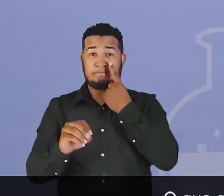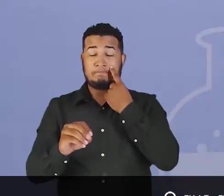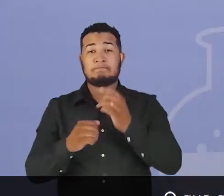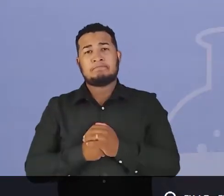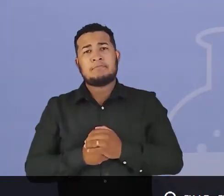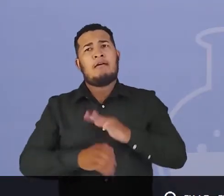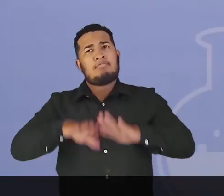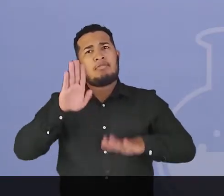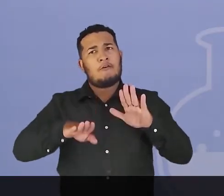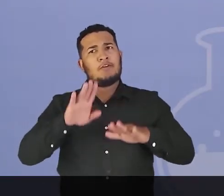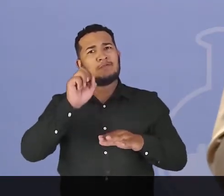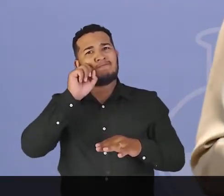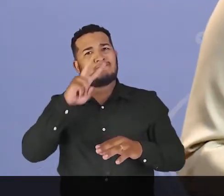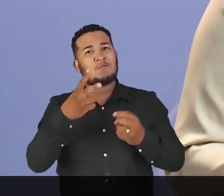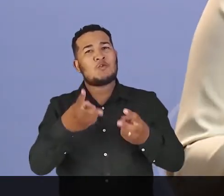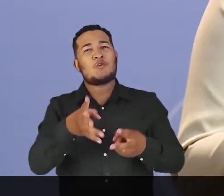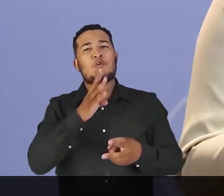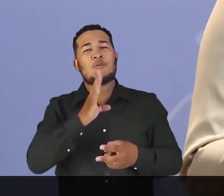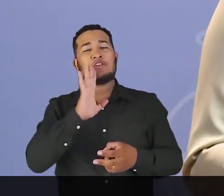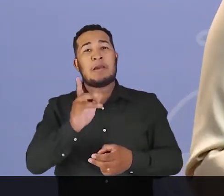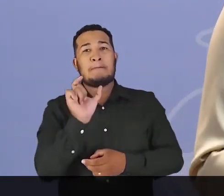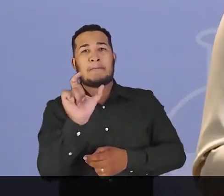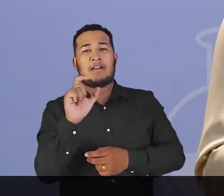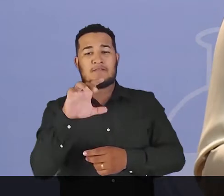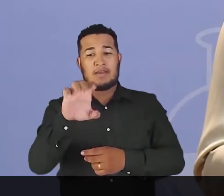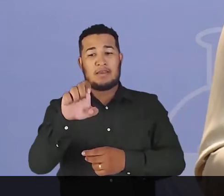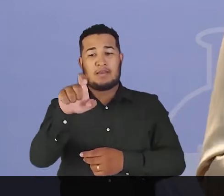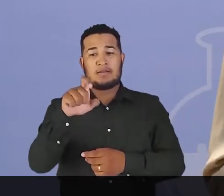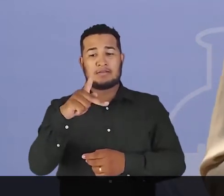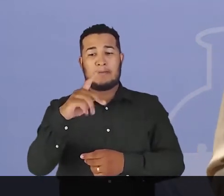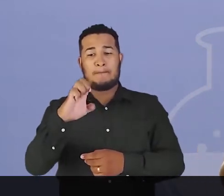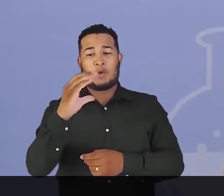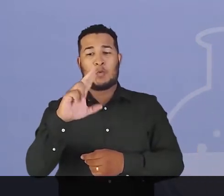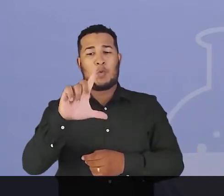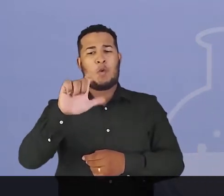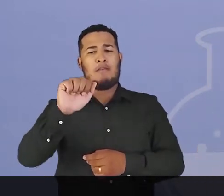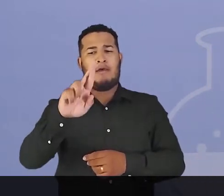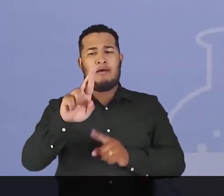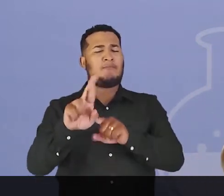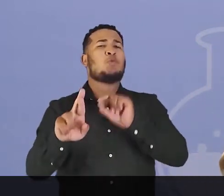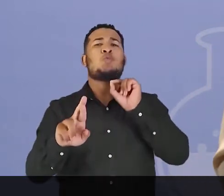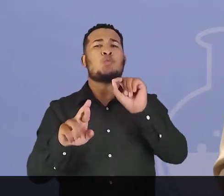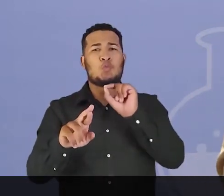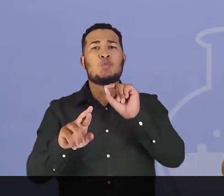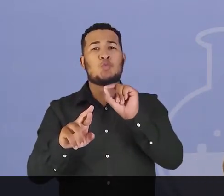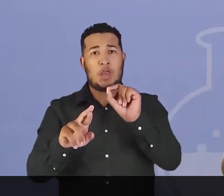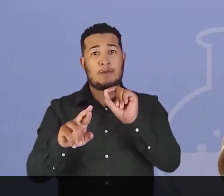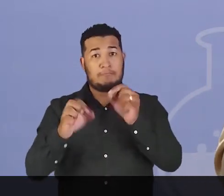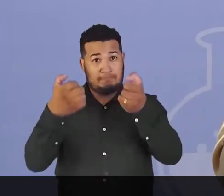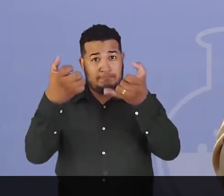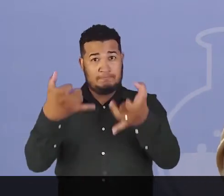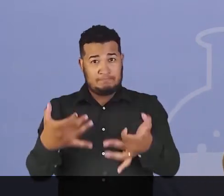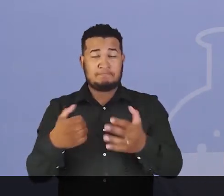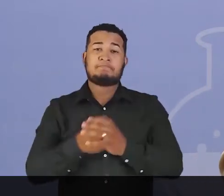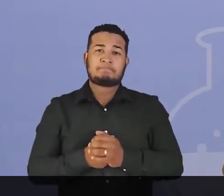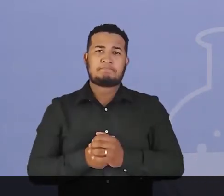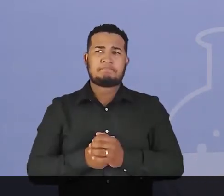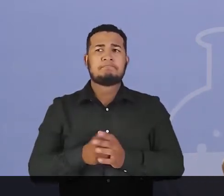comigo, pessoal. Talvez vocês já ouviram a palavra especulativo, especular. O que significa a